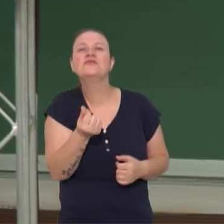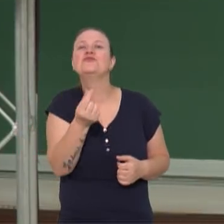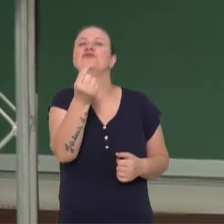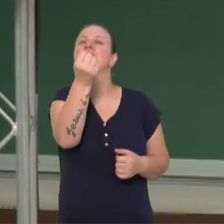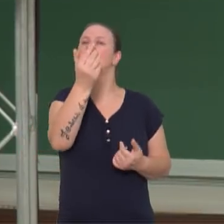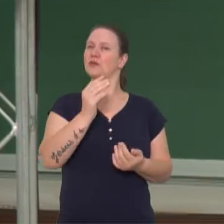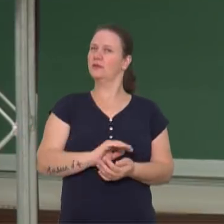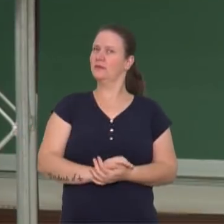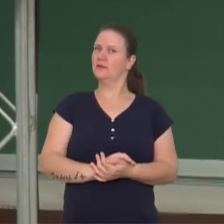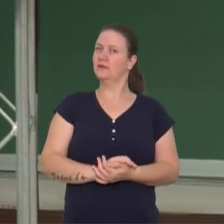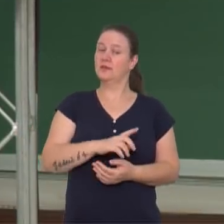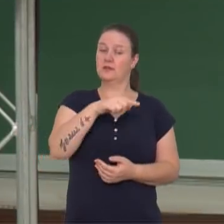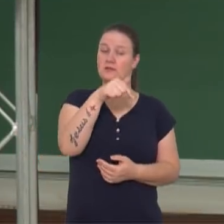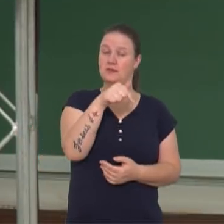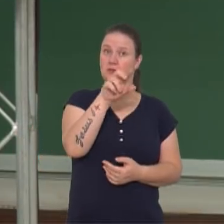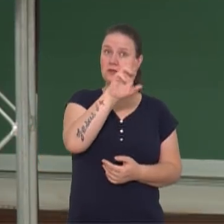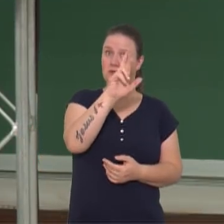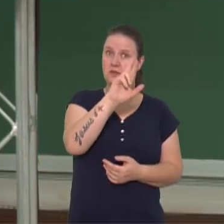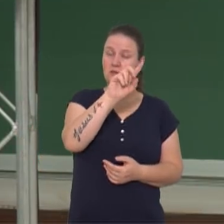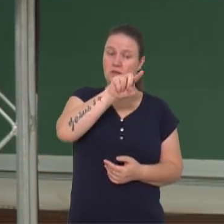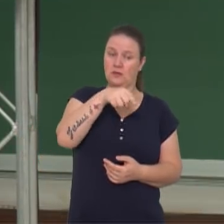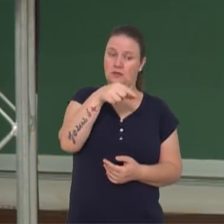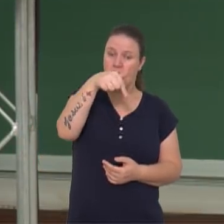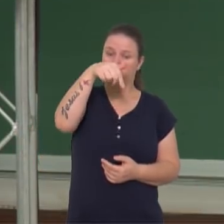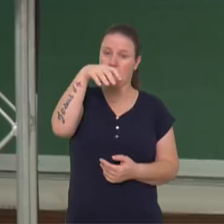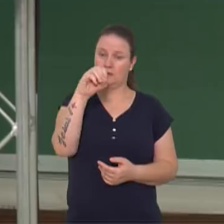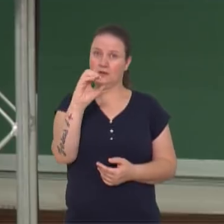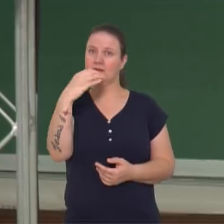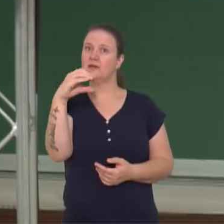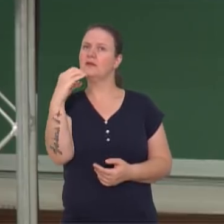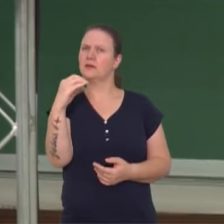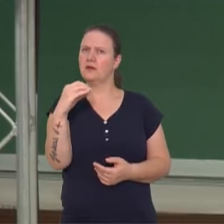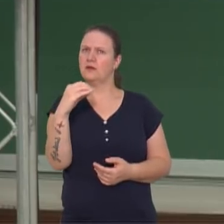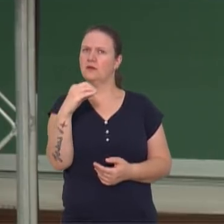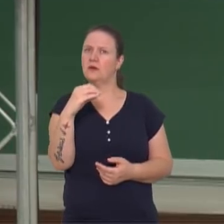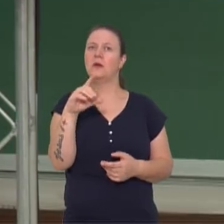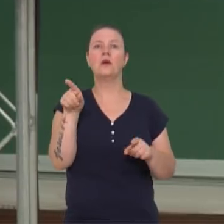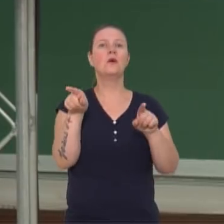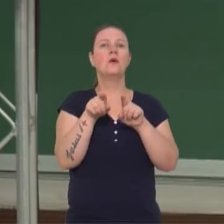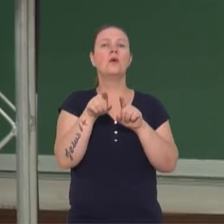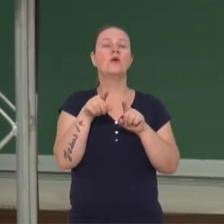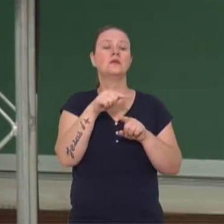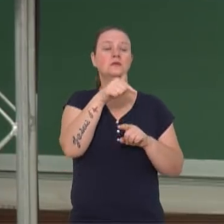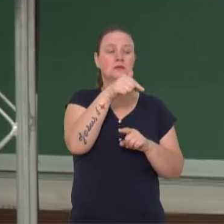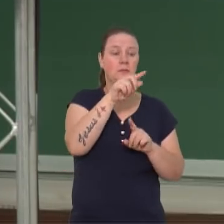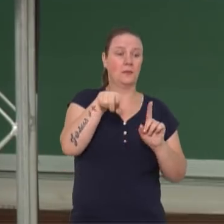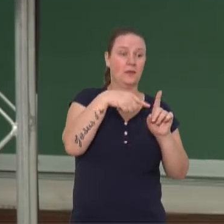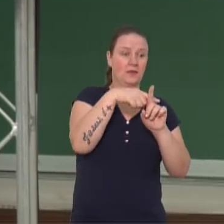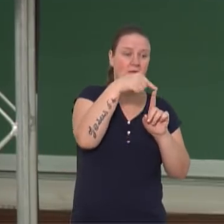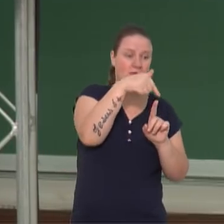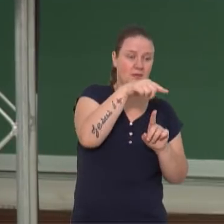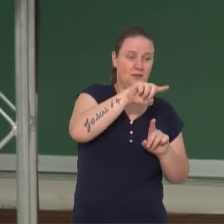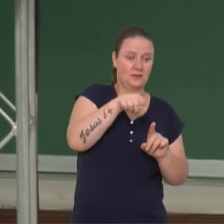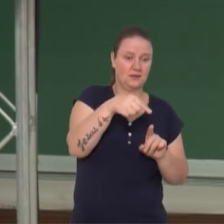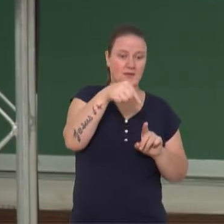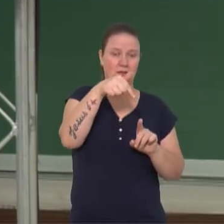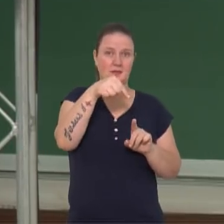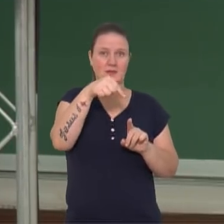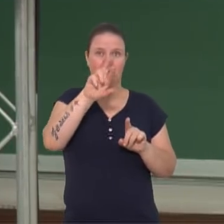dia a dia. R$ 7,70 mais R$ 7,70 vai dar R$